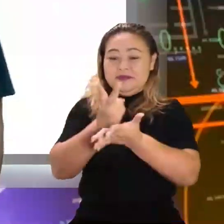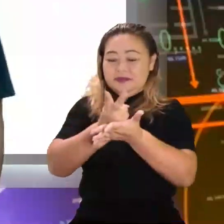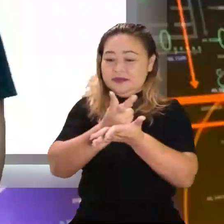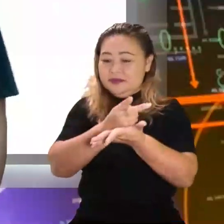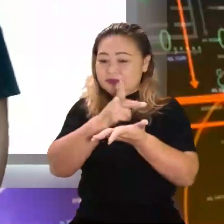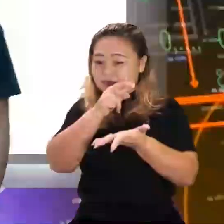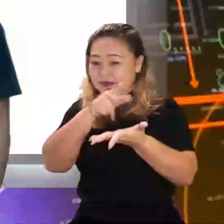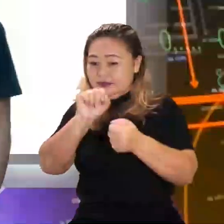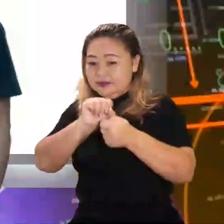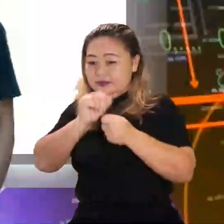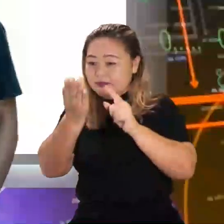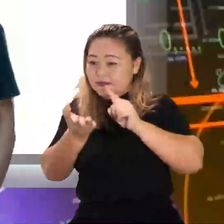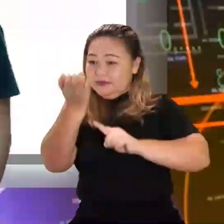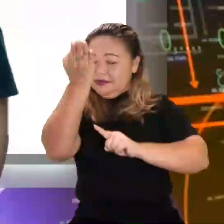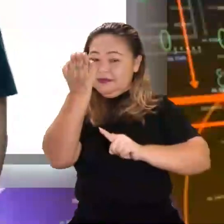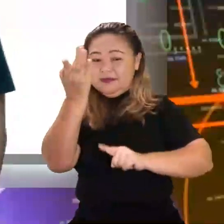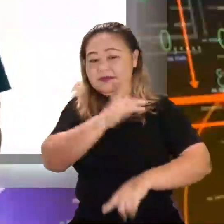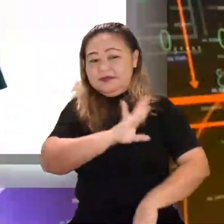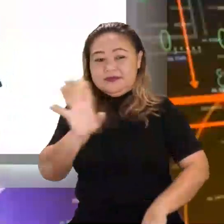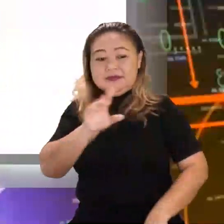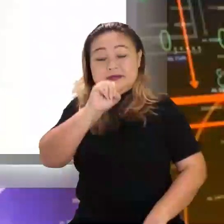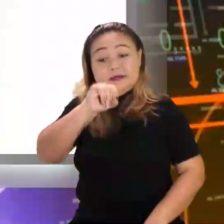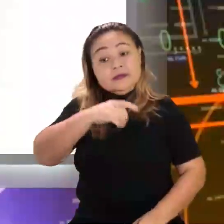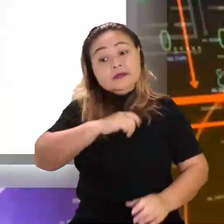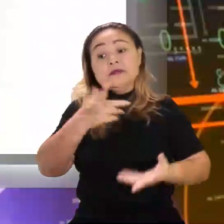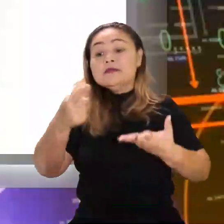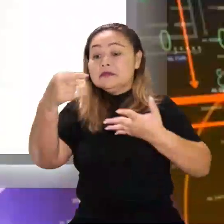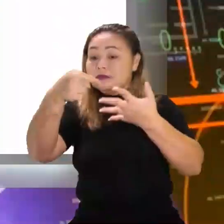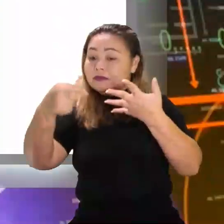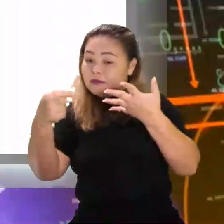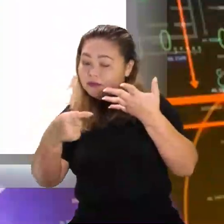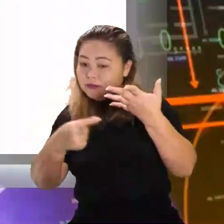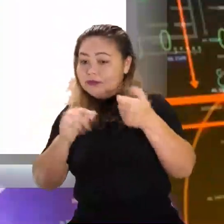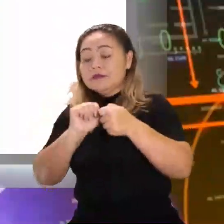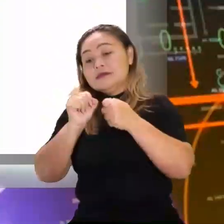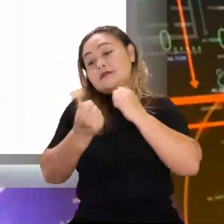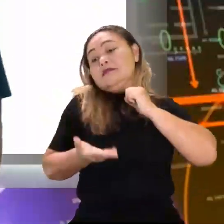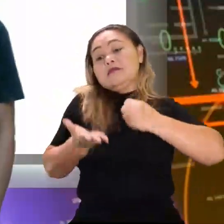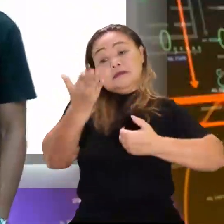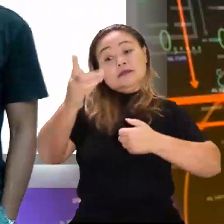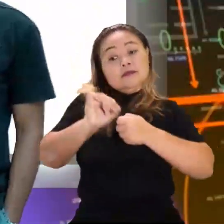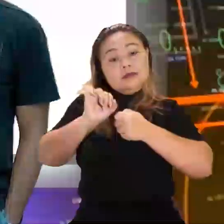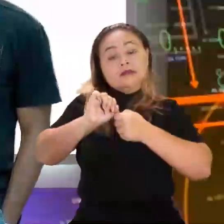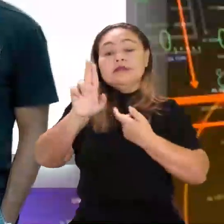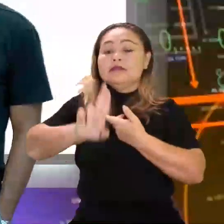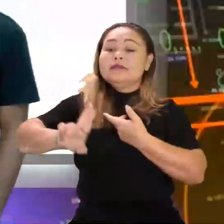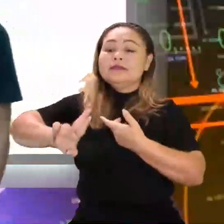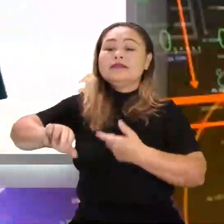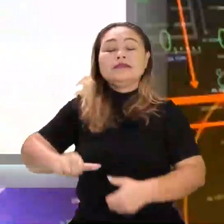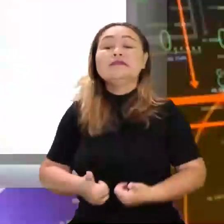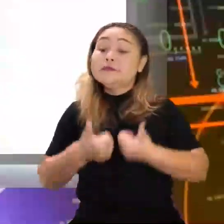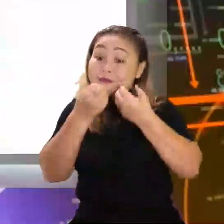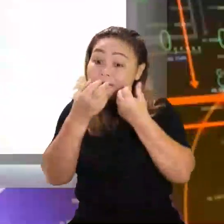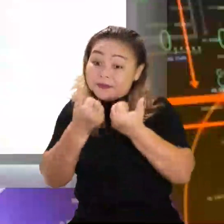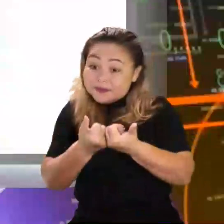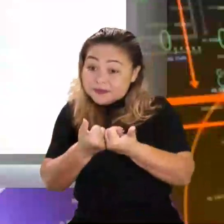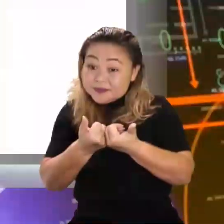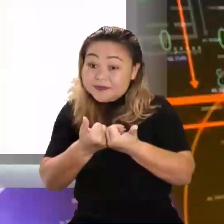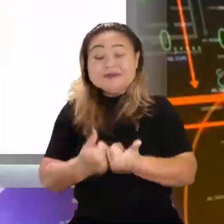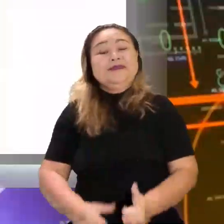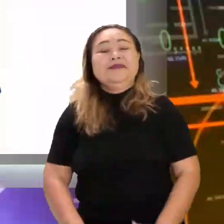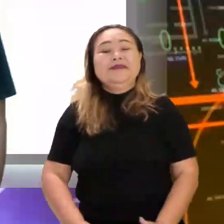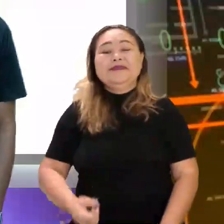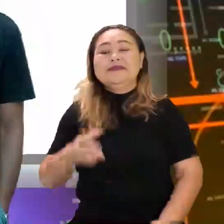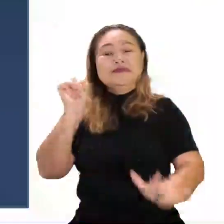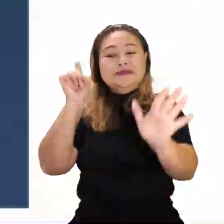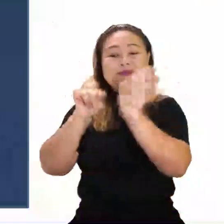corta a base, fica com o expoente. Fica com o expoente. Se tiver propriedades da potência, Aplica a propriedade. isso, aplica as propriedades, tá bom? Perfeito. Então,